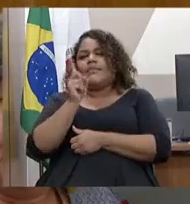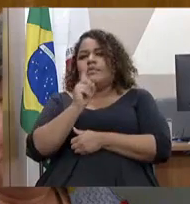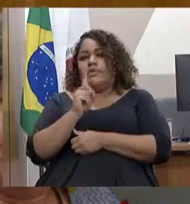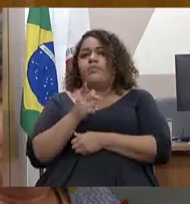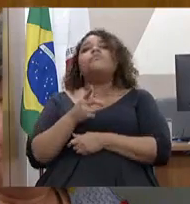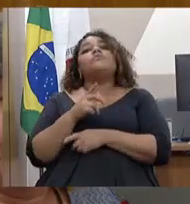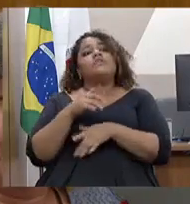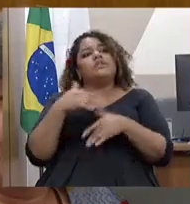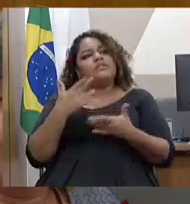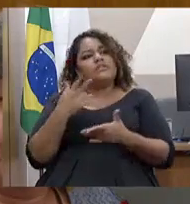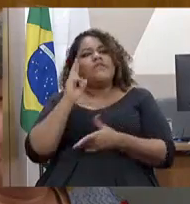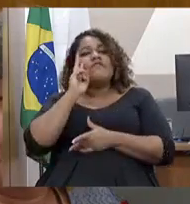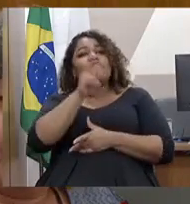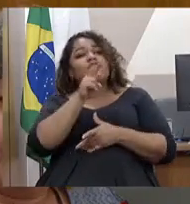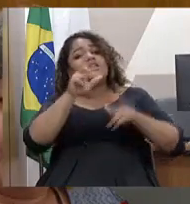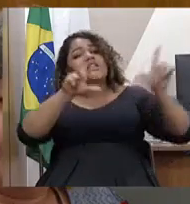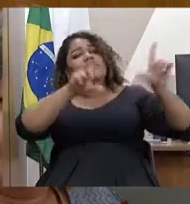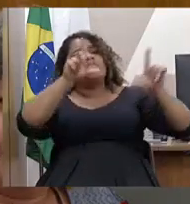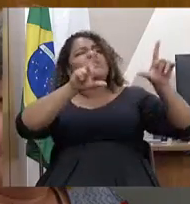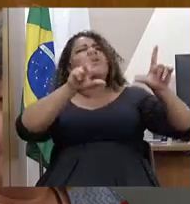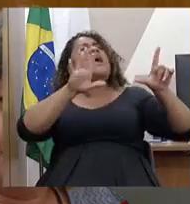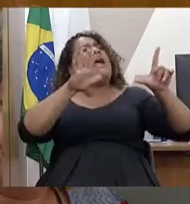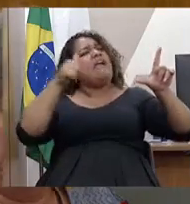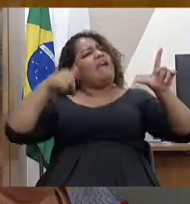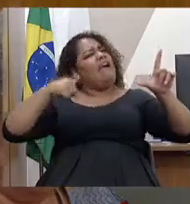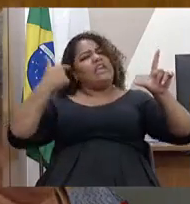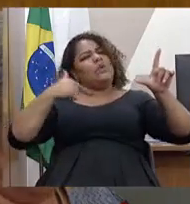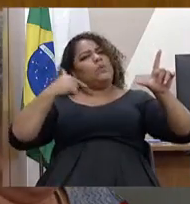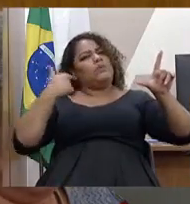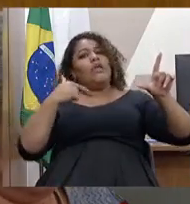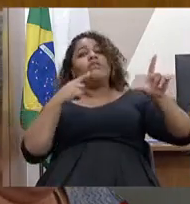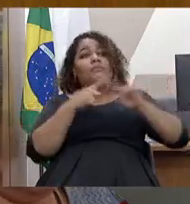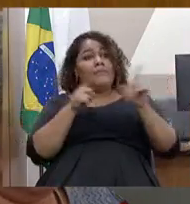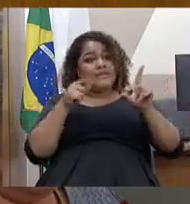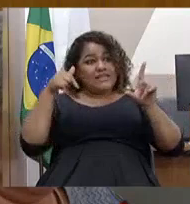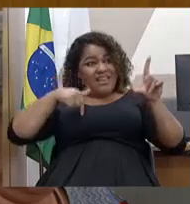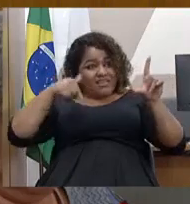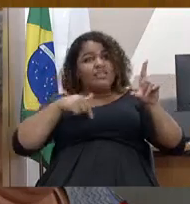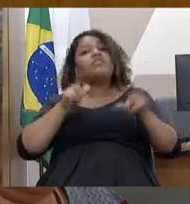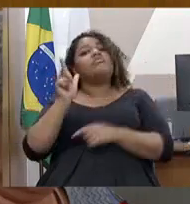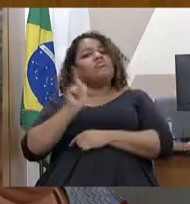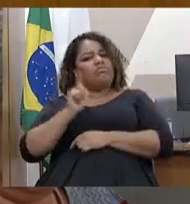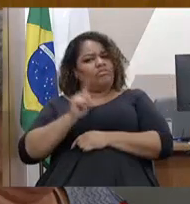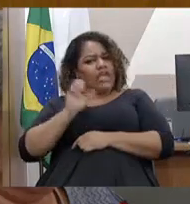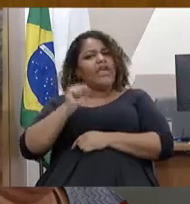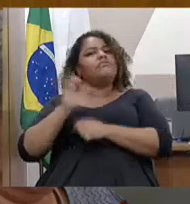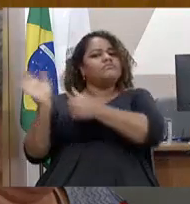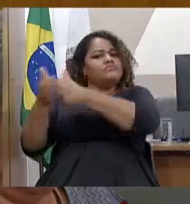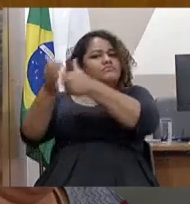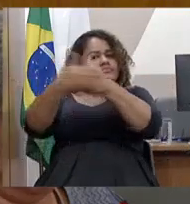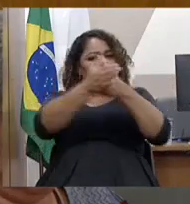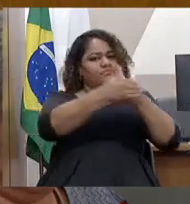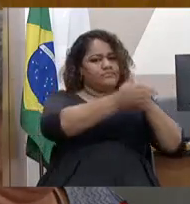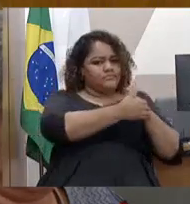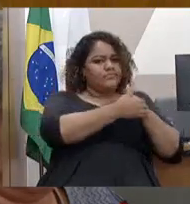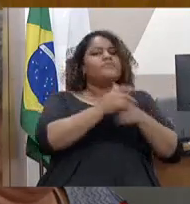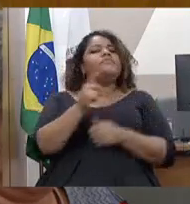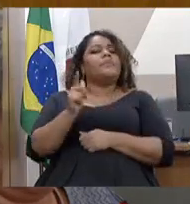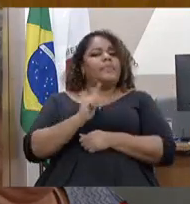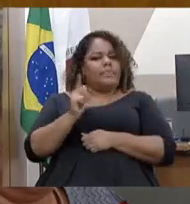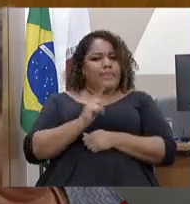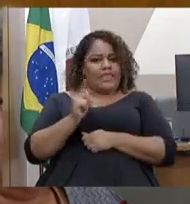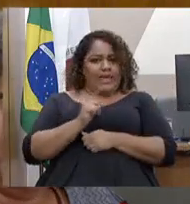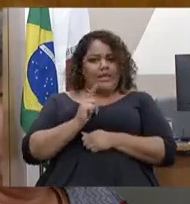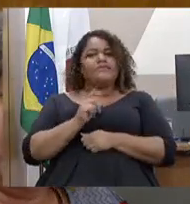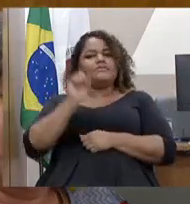a gente vê na televisão eu acho que não acontece mas no próprio lugar da gente se a gente não ficar atento é muito é que nem nosso amigo já assim falou que mais cedo